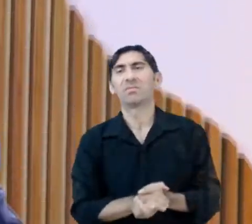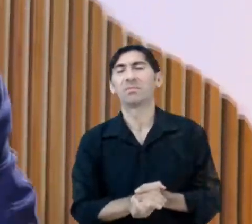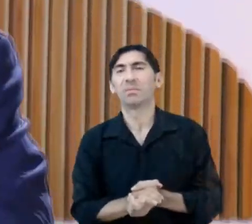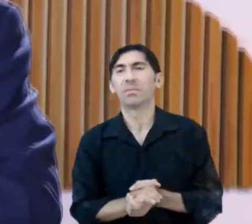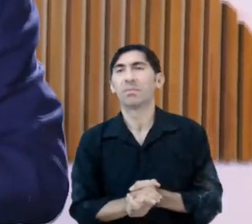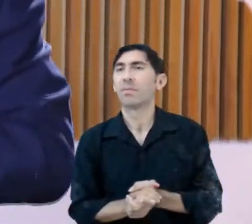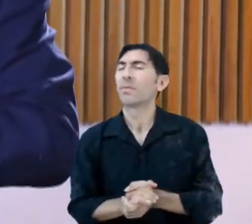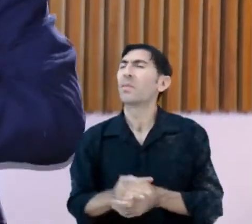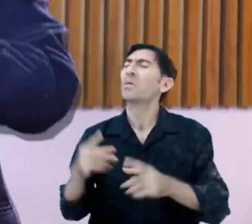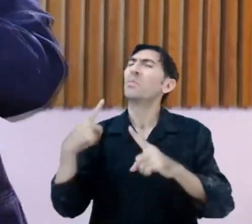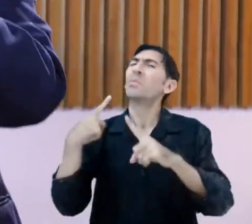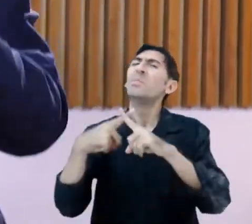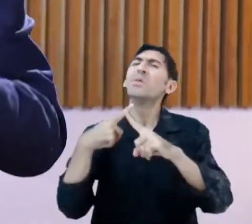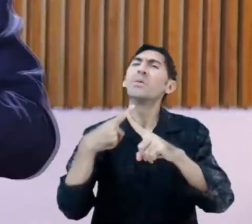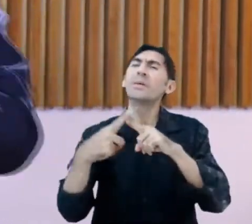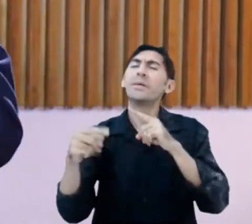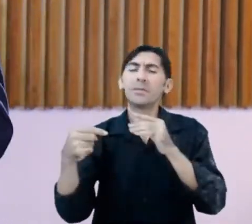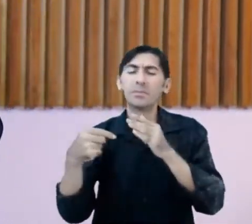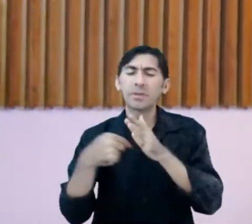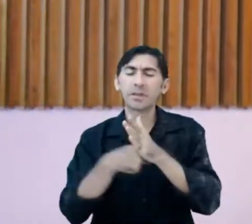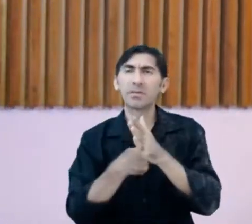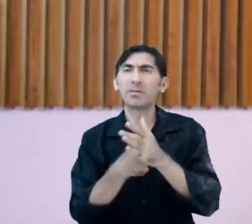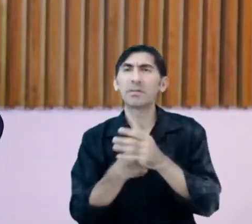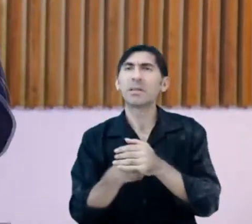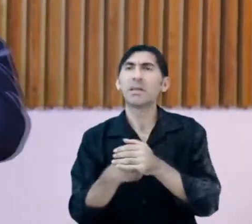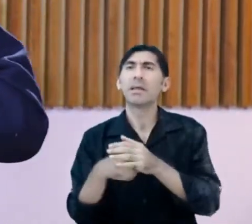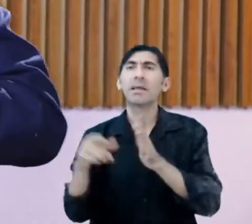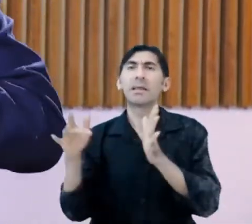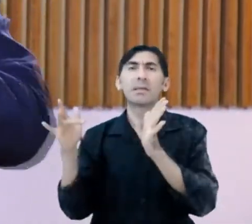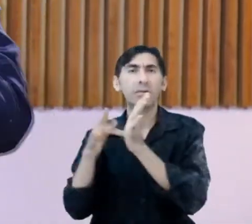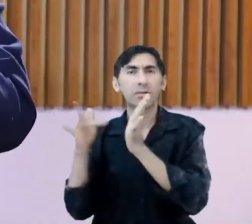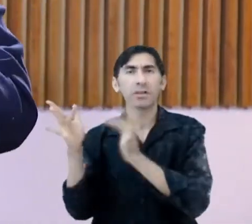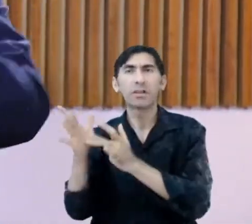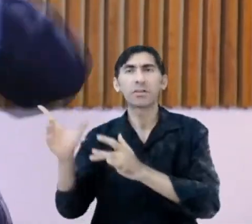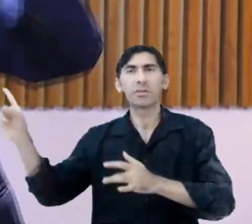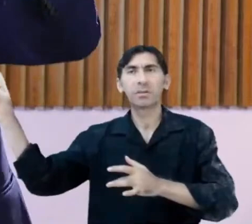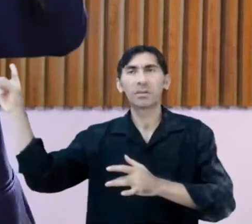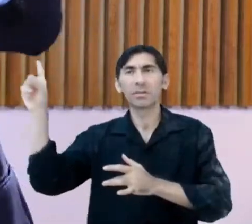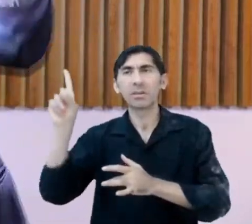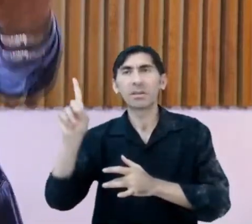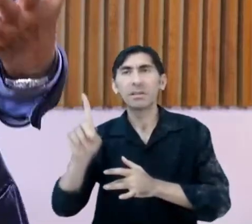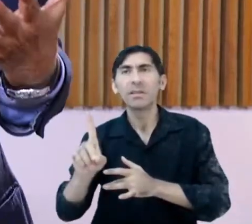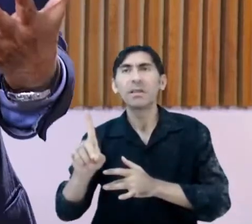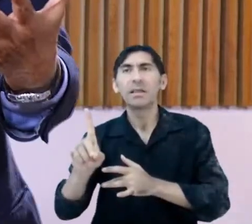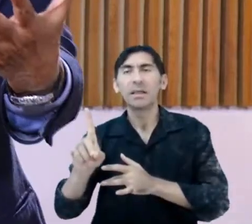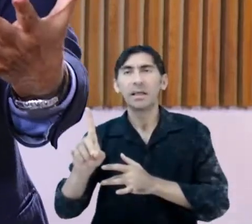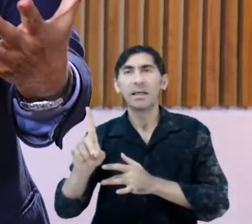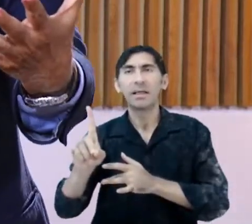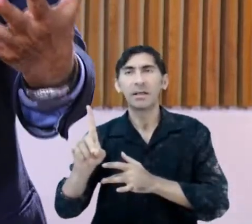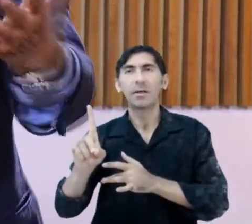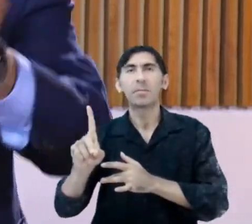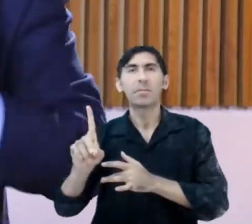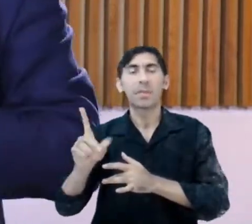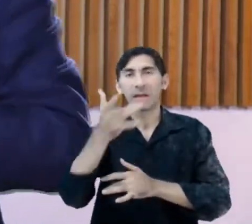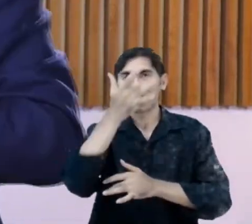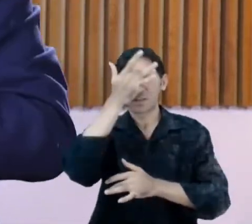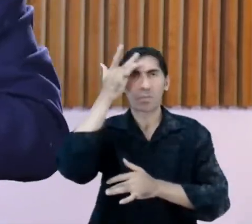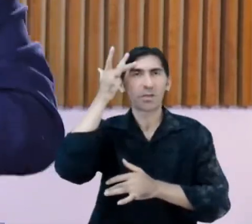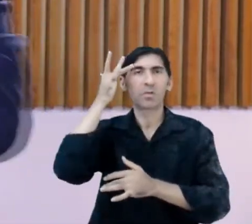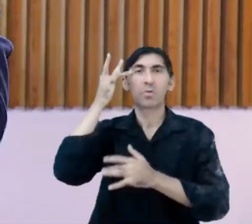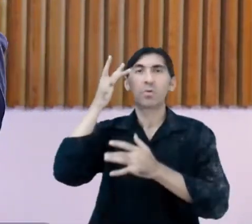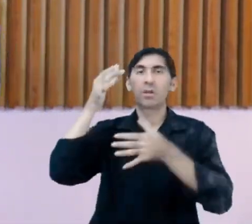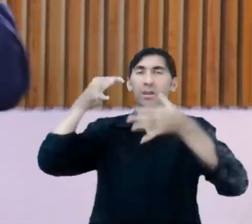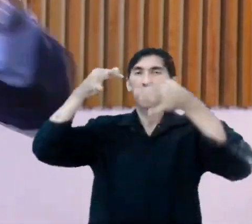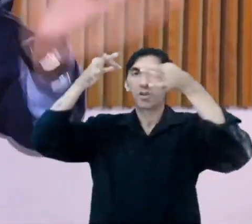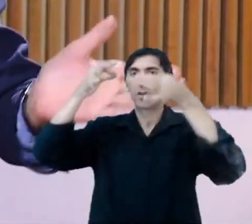quando por ocasião da vinda de Jesus, os justos vão suportar a presença divina e